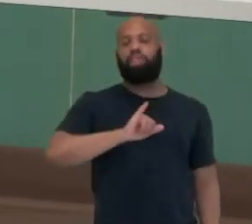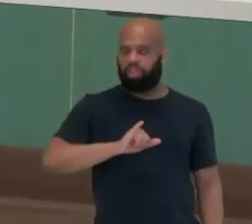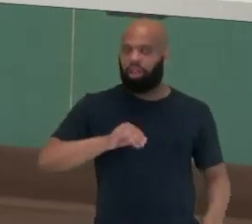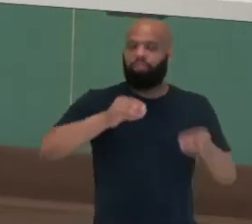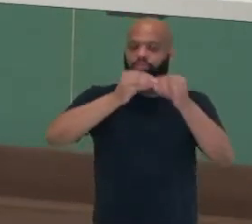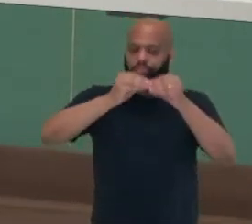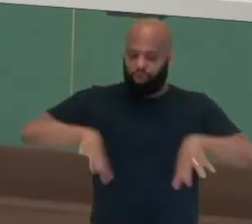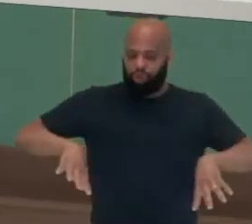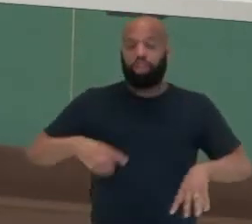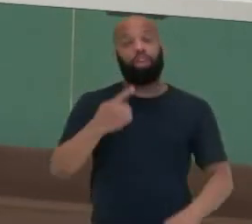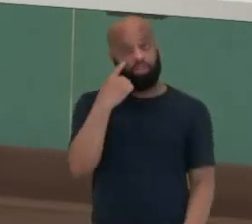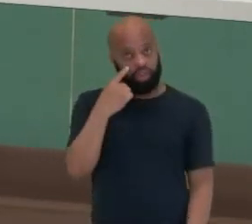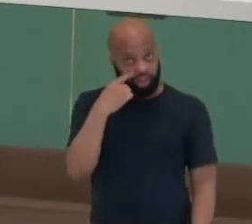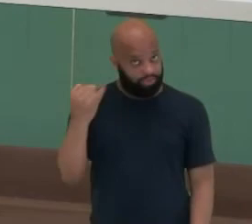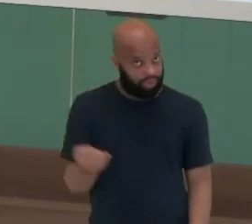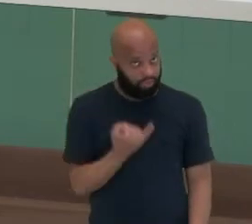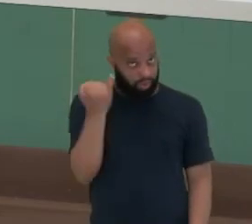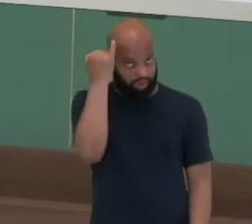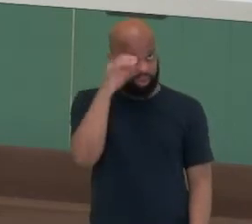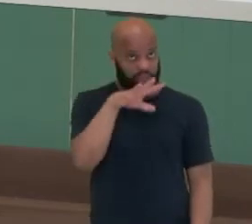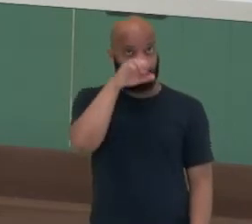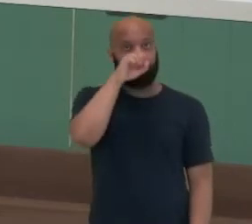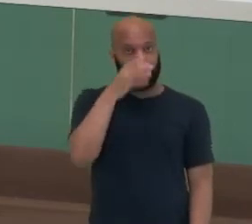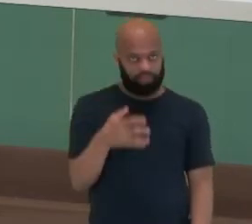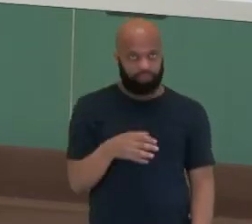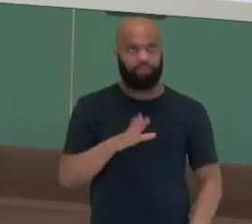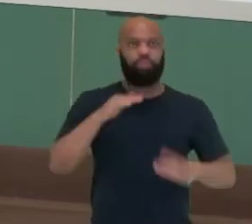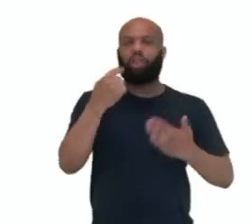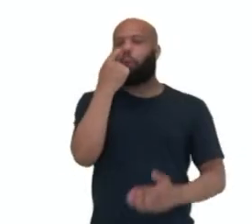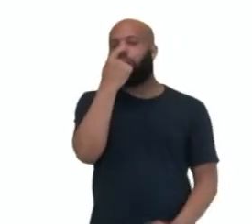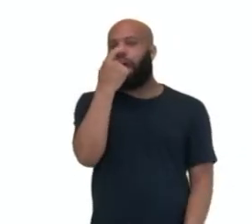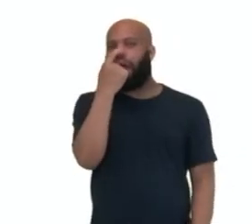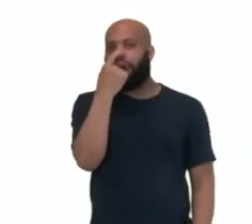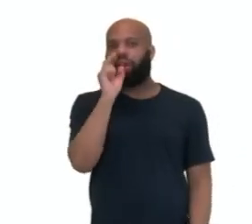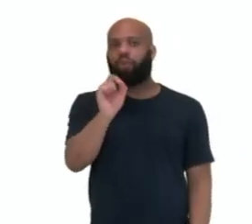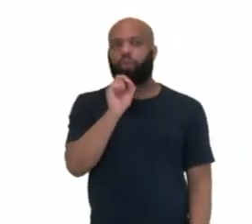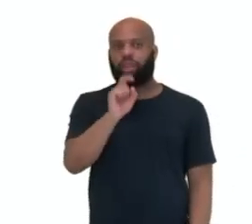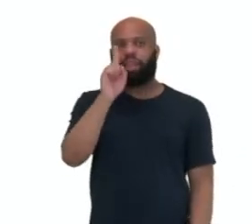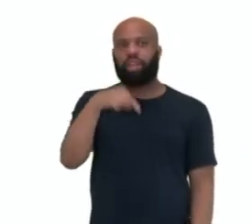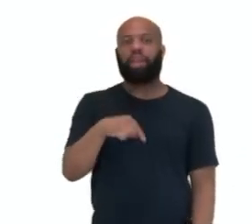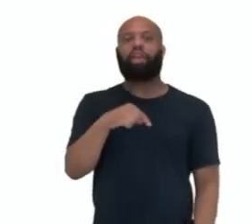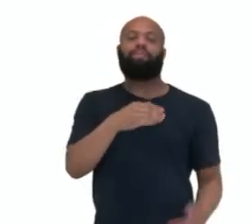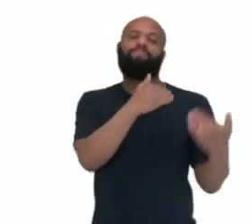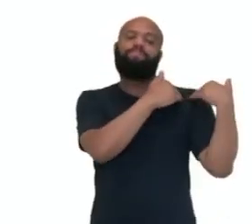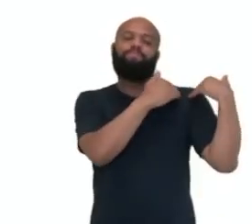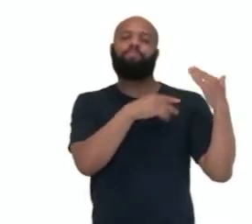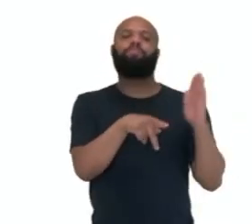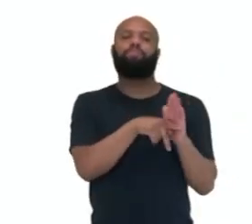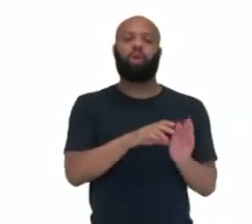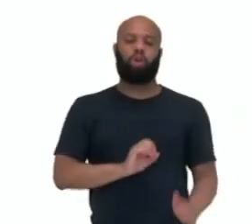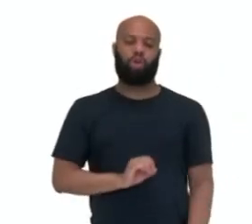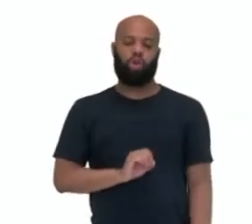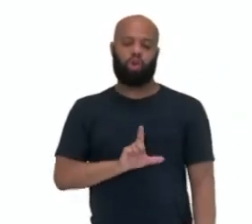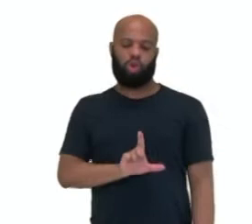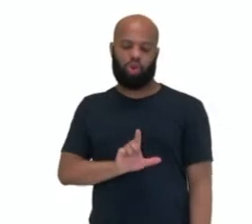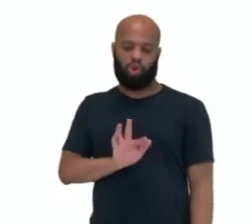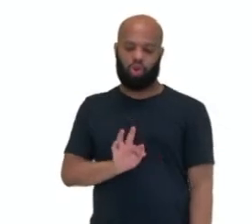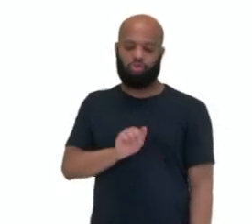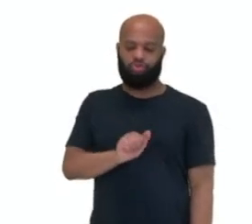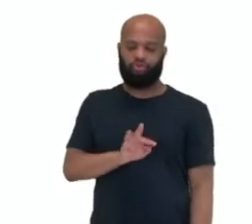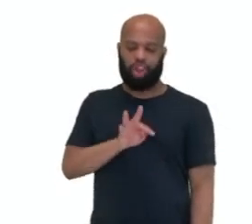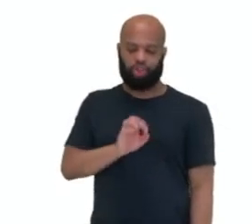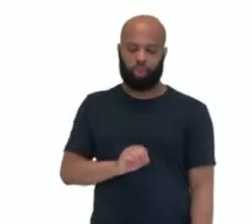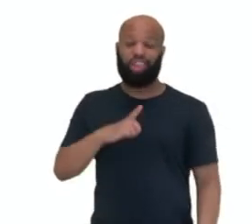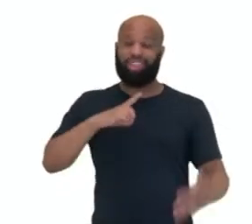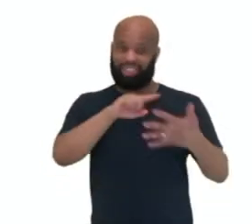como é importante, então, esse sentido. O nariz é o órgão, então, relacionado ao olfato. Lembra que eu falei? Cada um dos 5